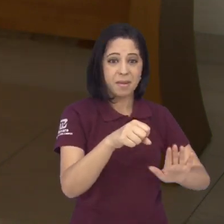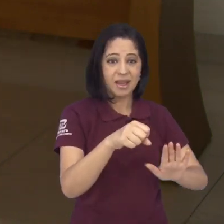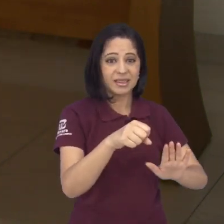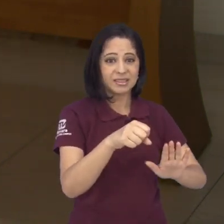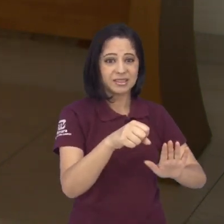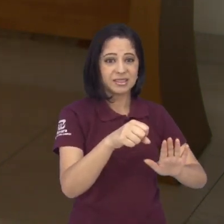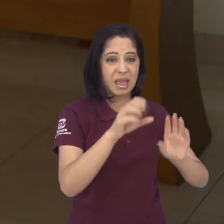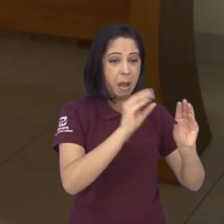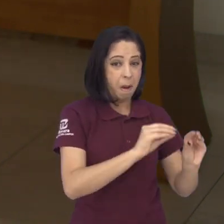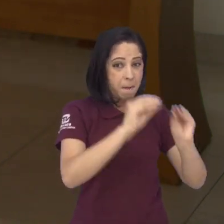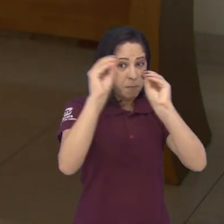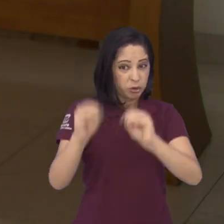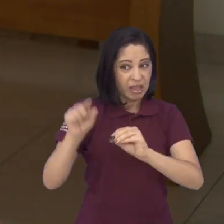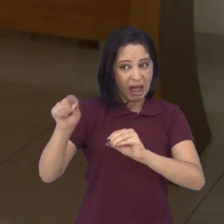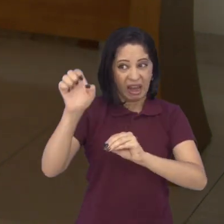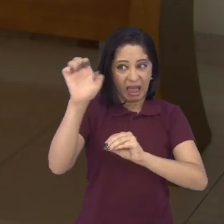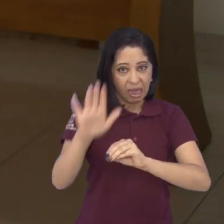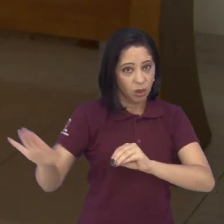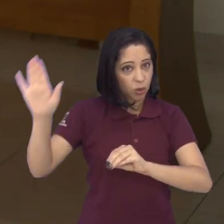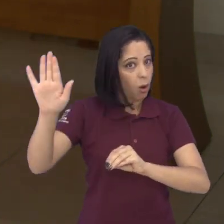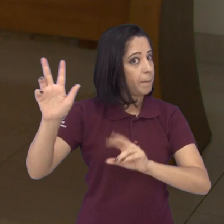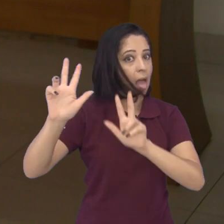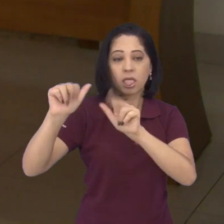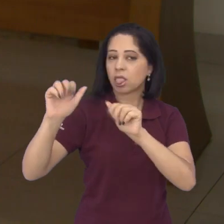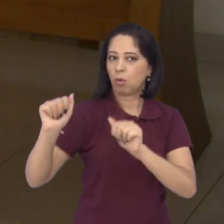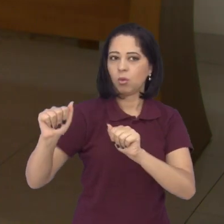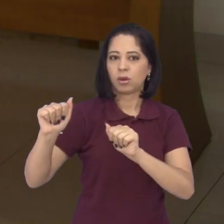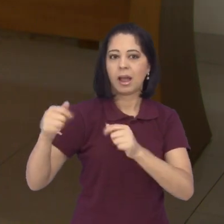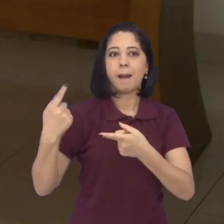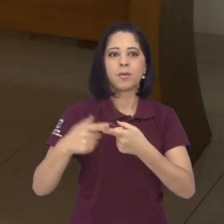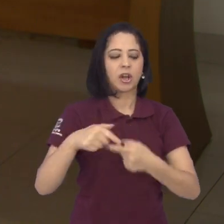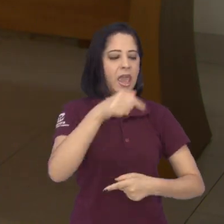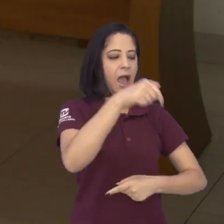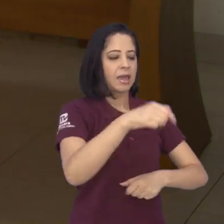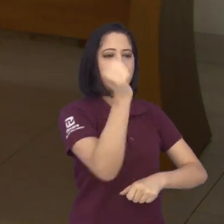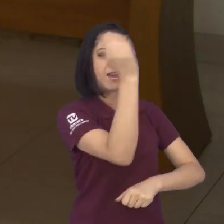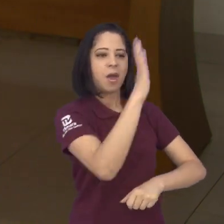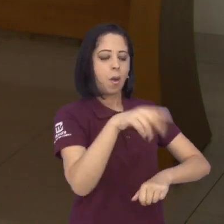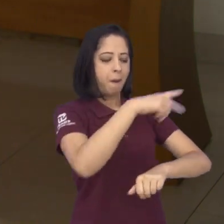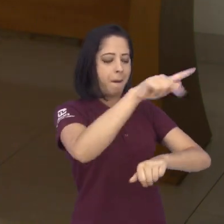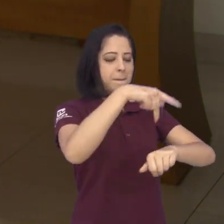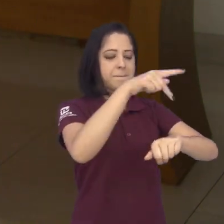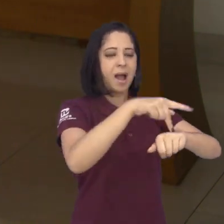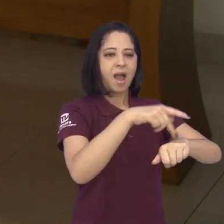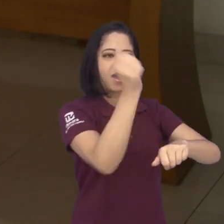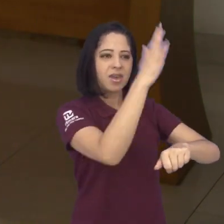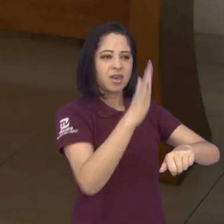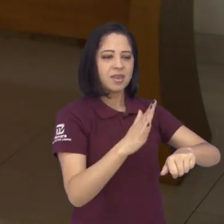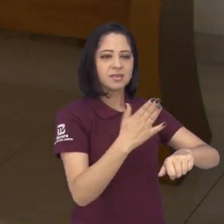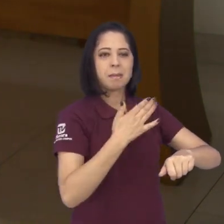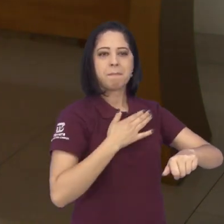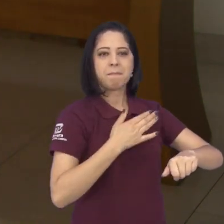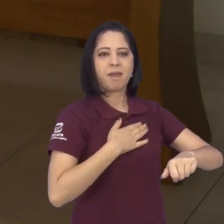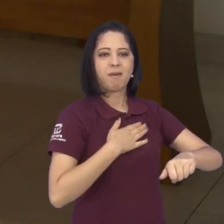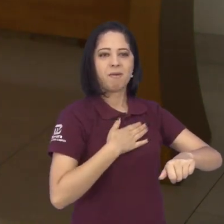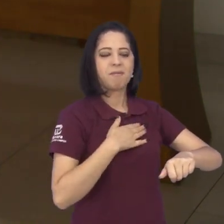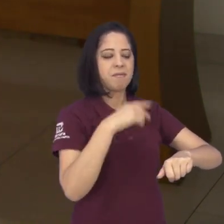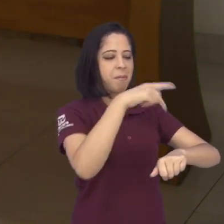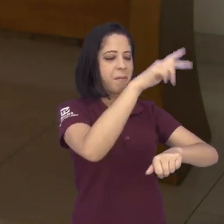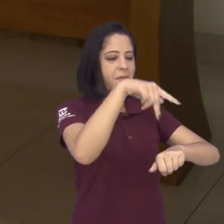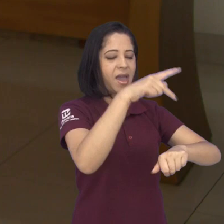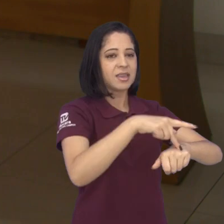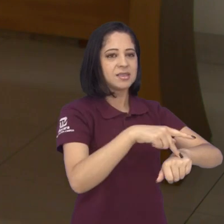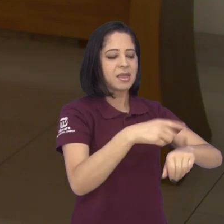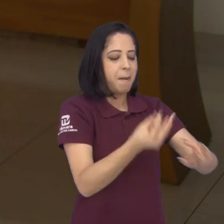dele, mas ele nunca mais quis voltar para a Europa. Ele falava que o país dele